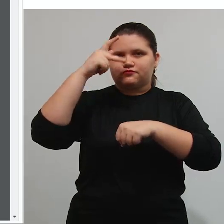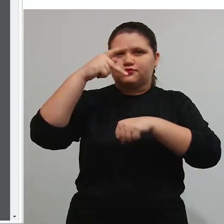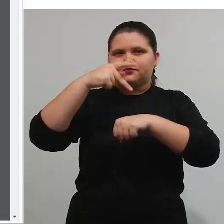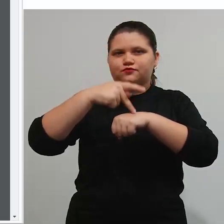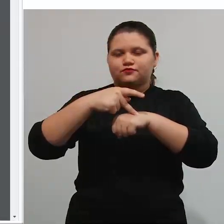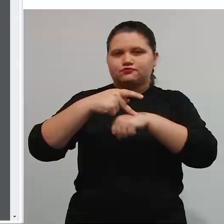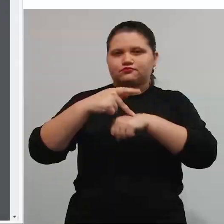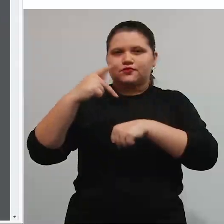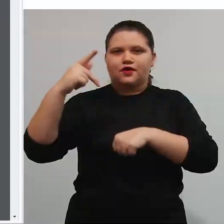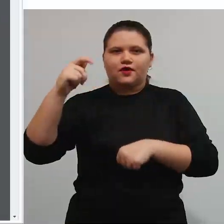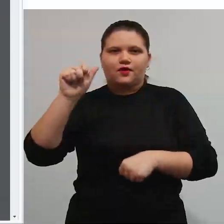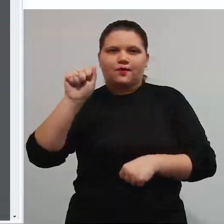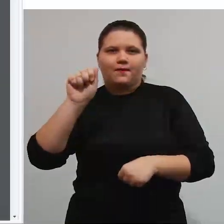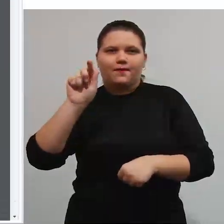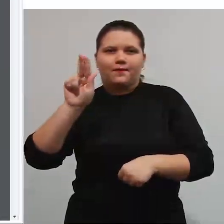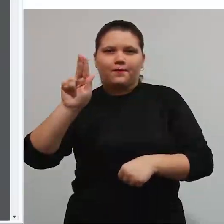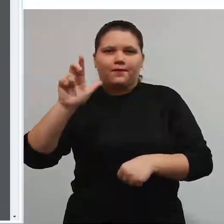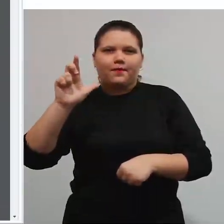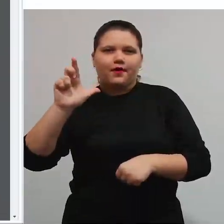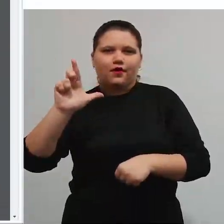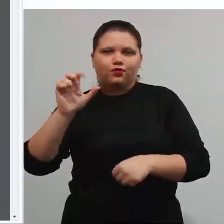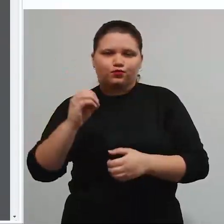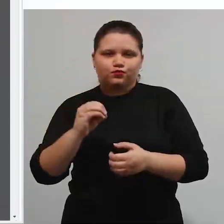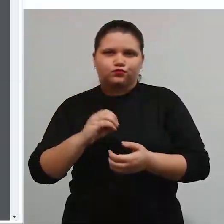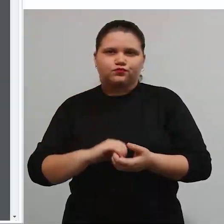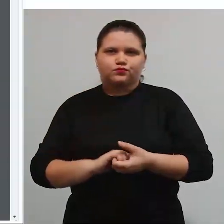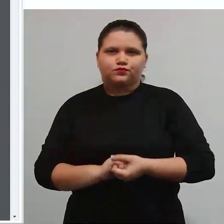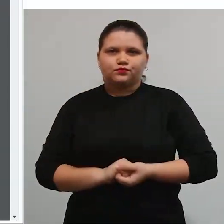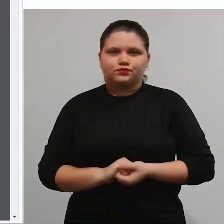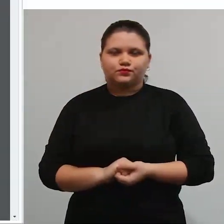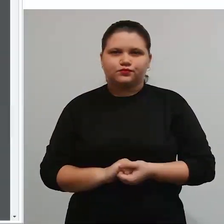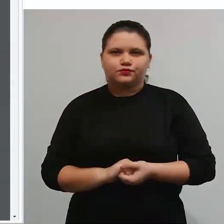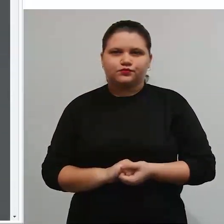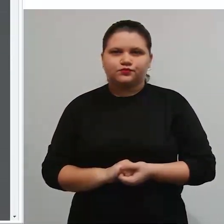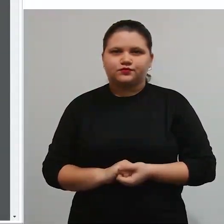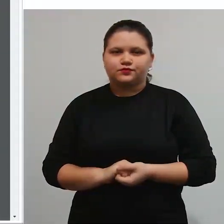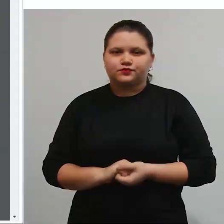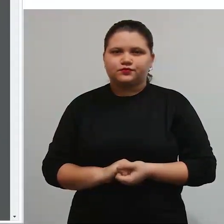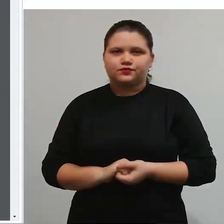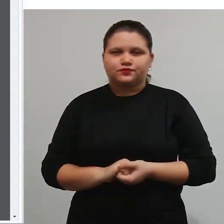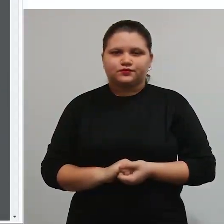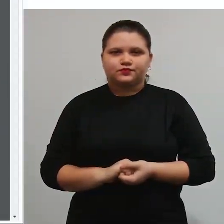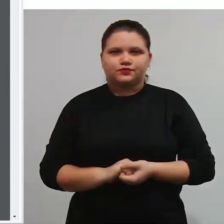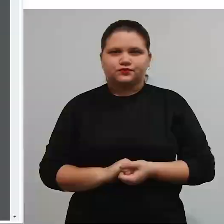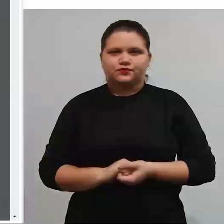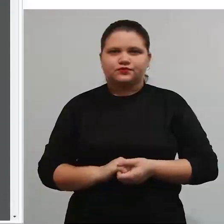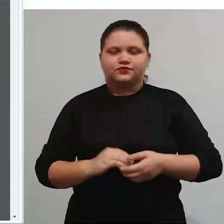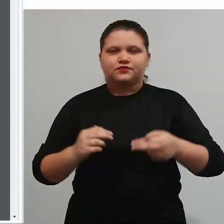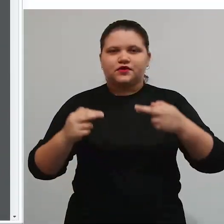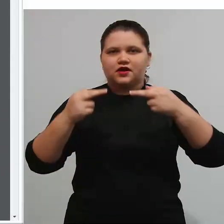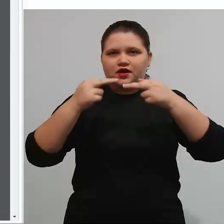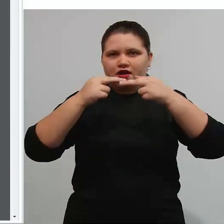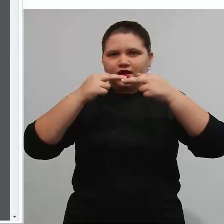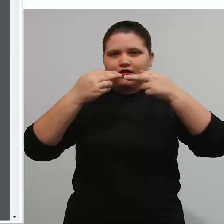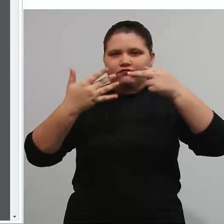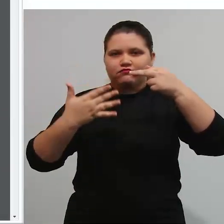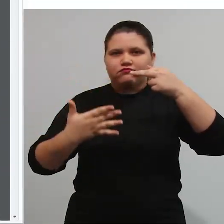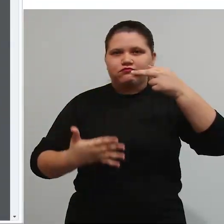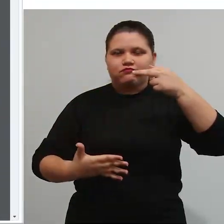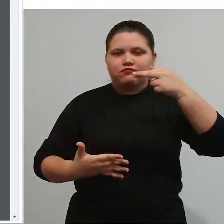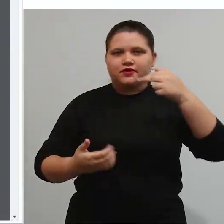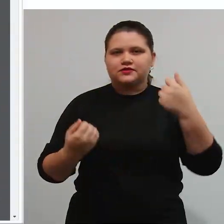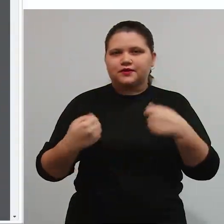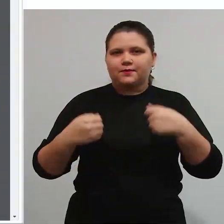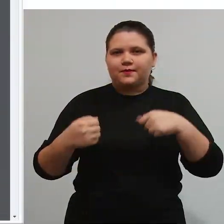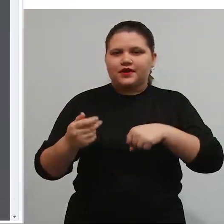procurar a página 16 aqui para a gente ver se a gente acha aquela referência. Por quê? A referência tem que ser tal qual eu consiga